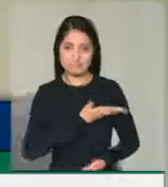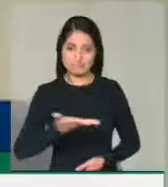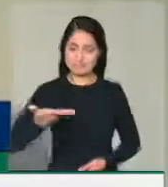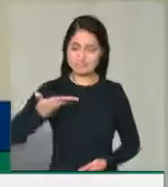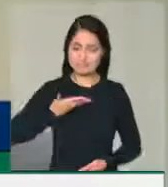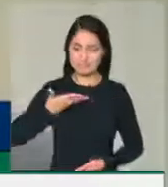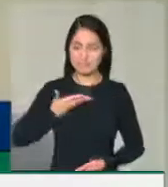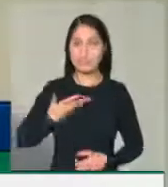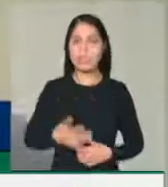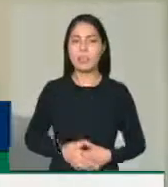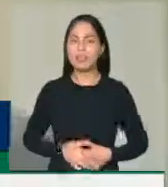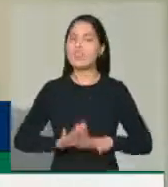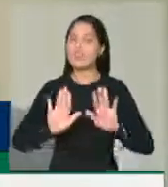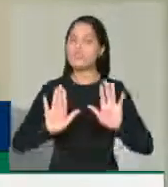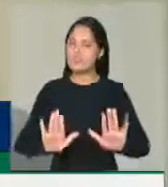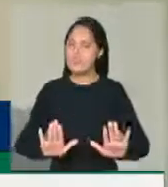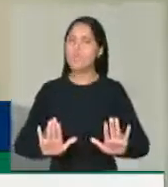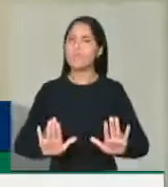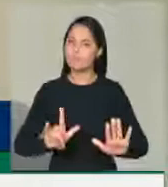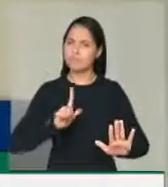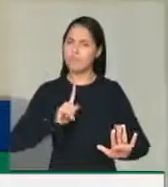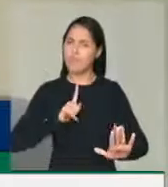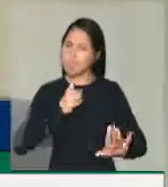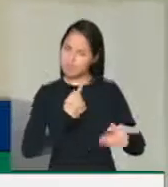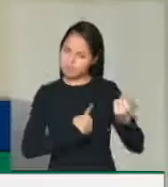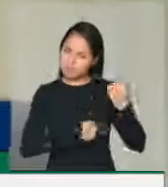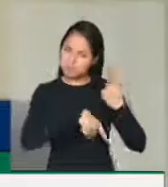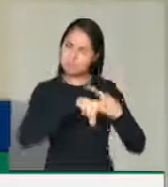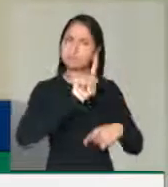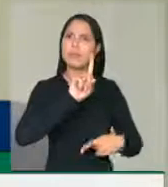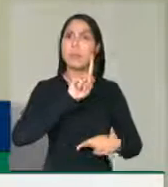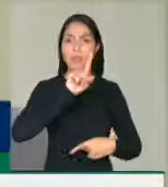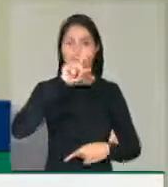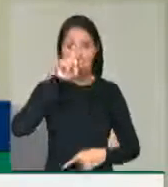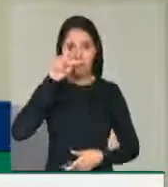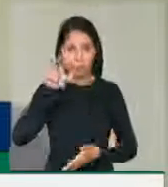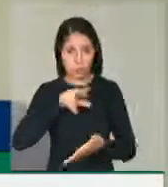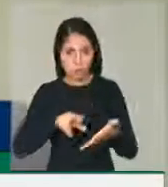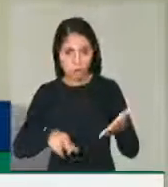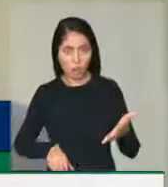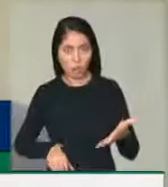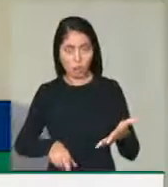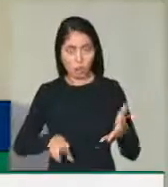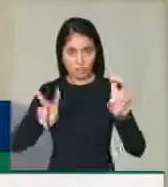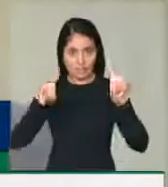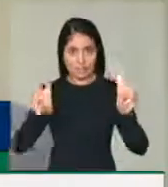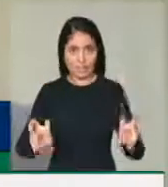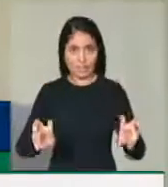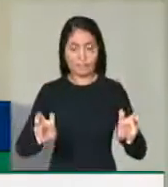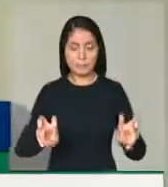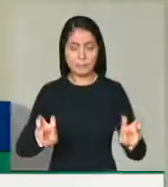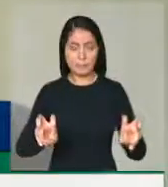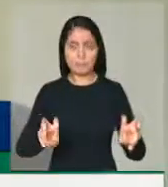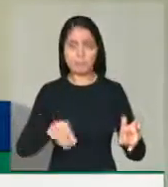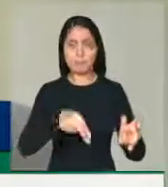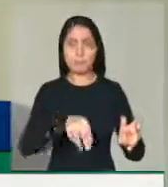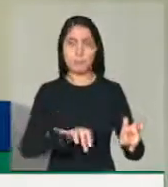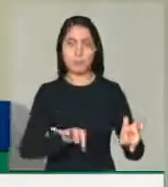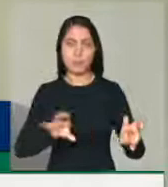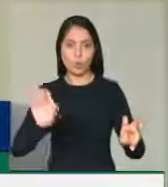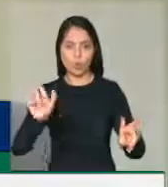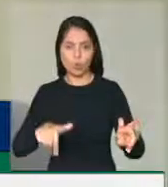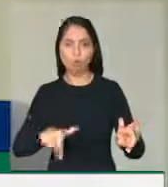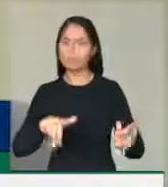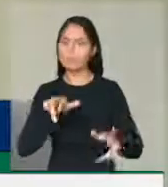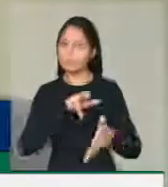reconhecimento alguns avanços foram conquistados pelo relator da matéria o relator newton cardoso